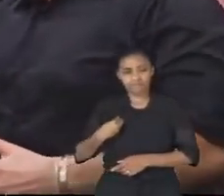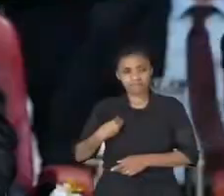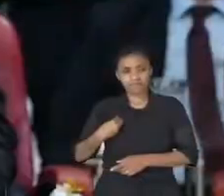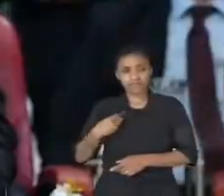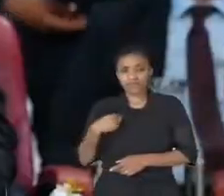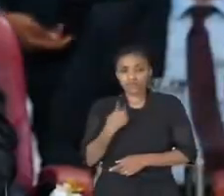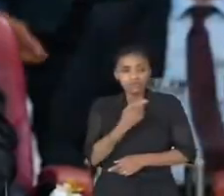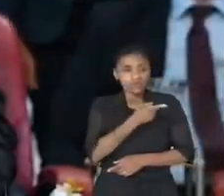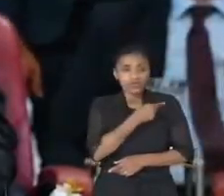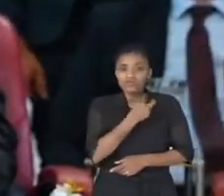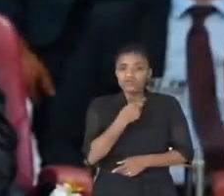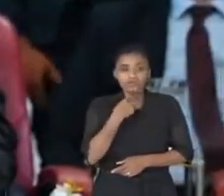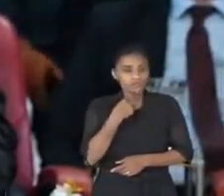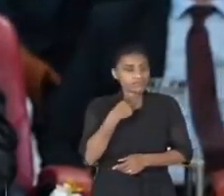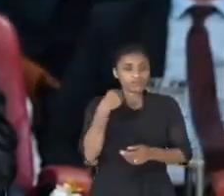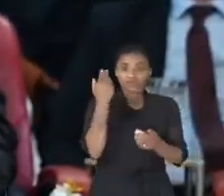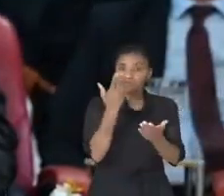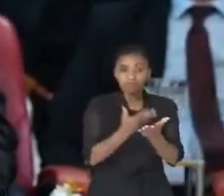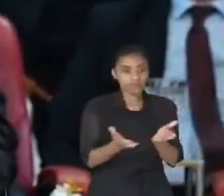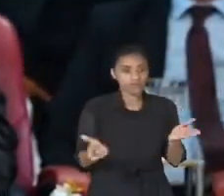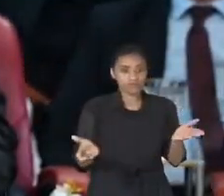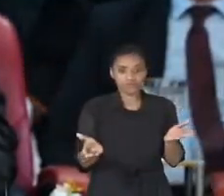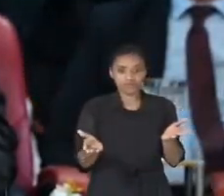nós não podemos perdê-la jamais.